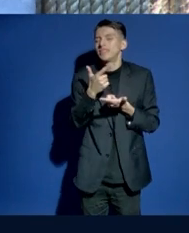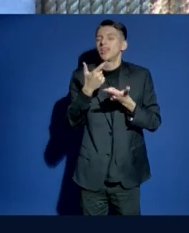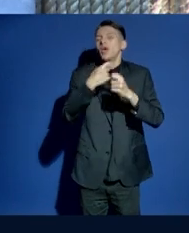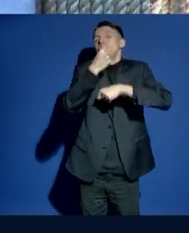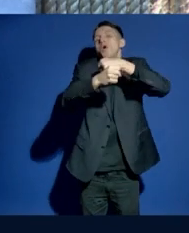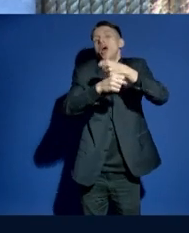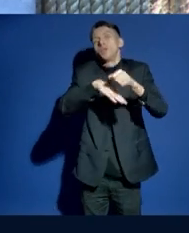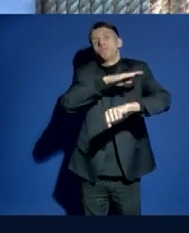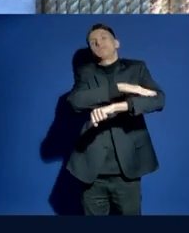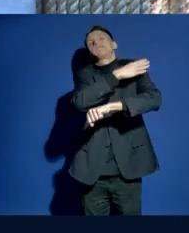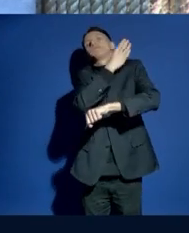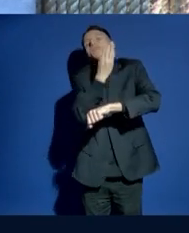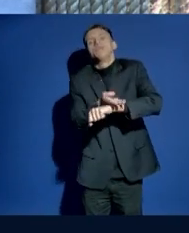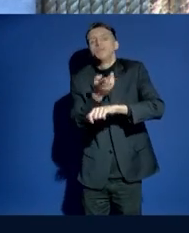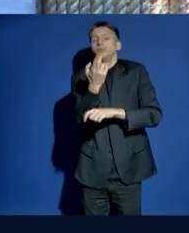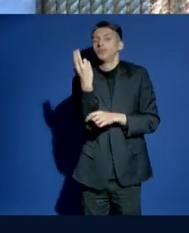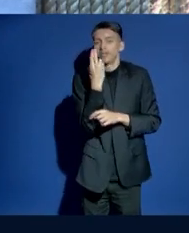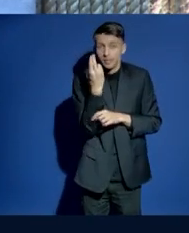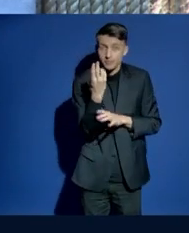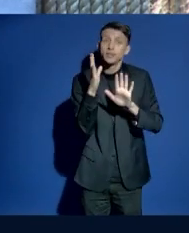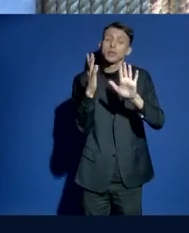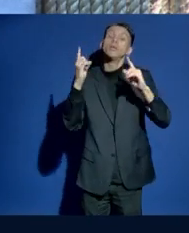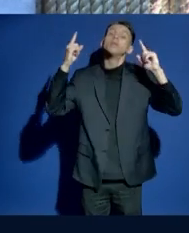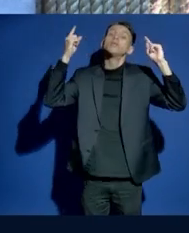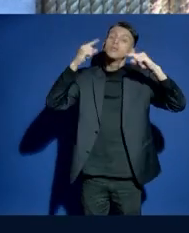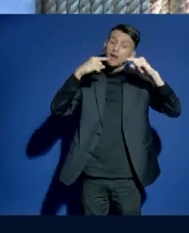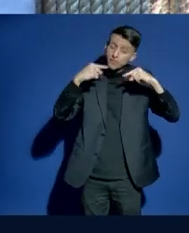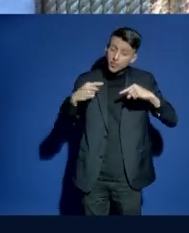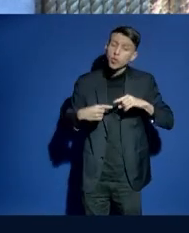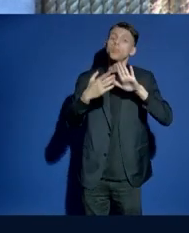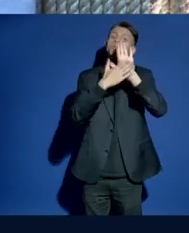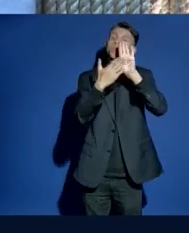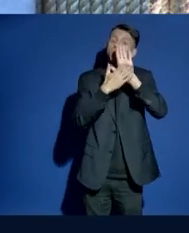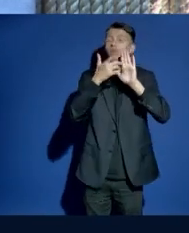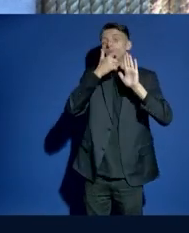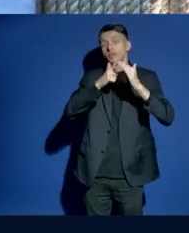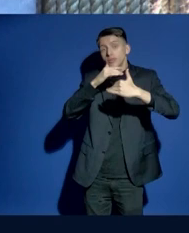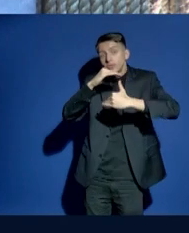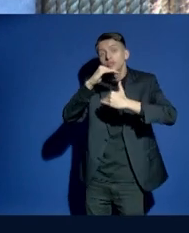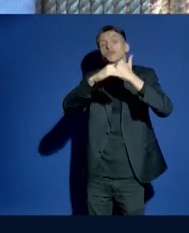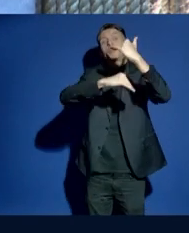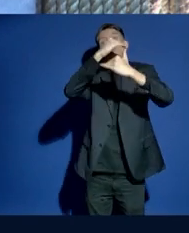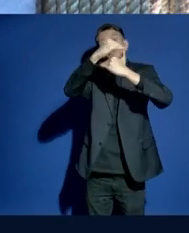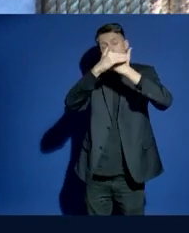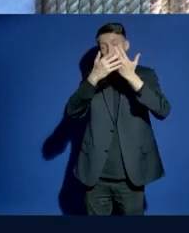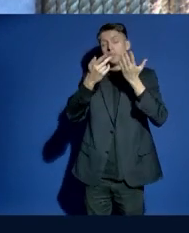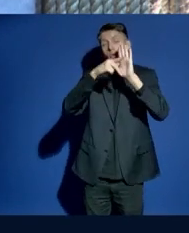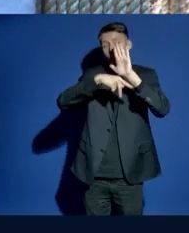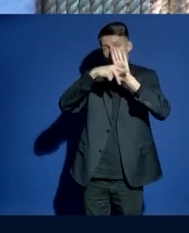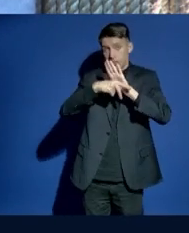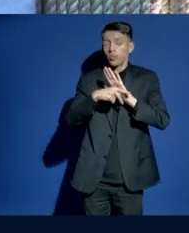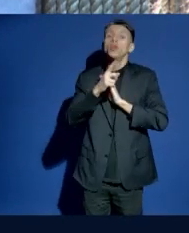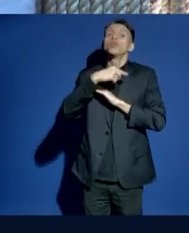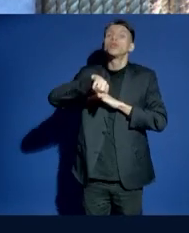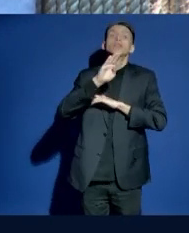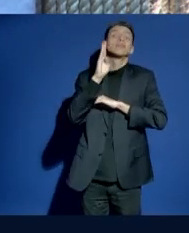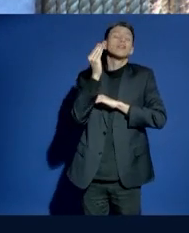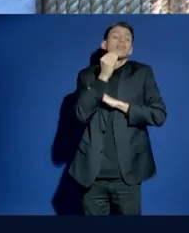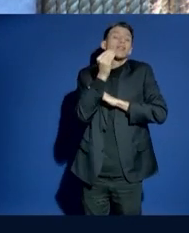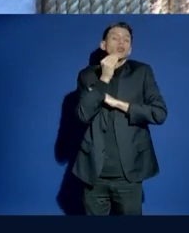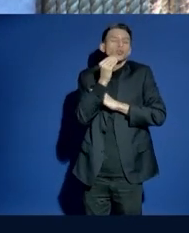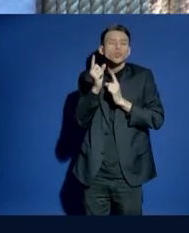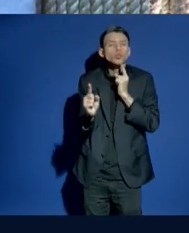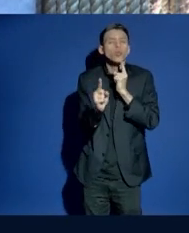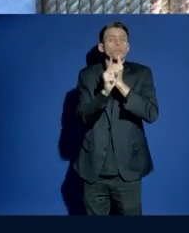Então dentro dos Desafios que a gente que a gente veio superando no desenvolvimento do projeto encontrar uma forma